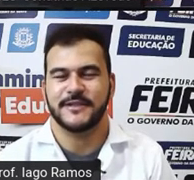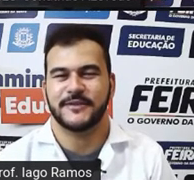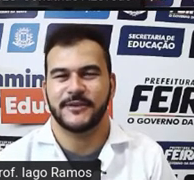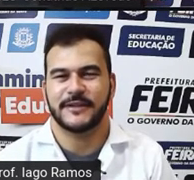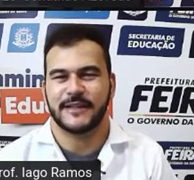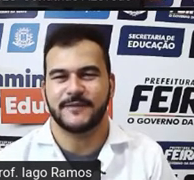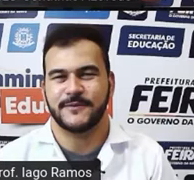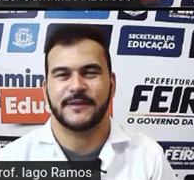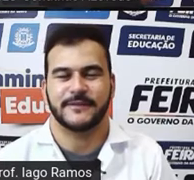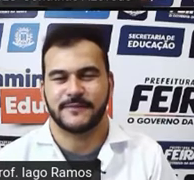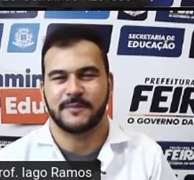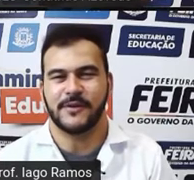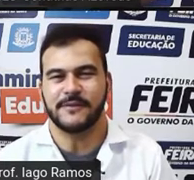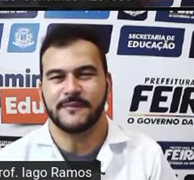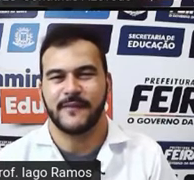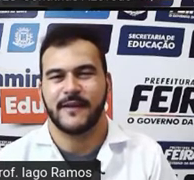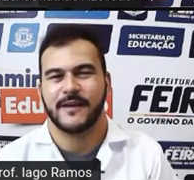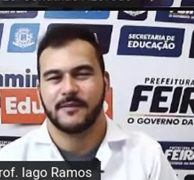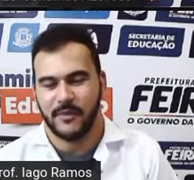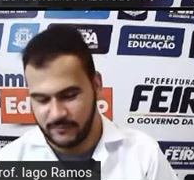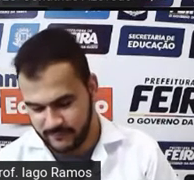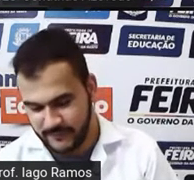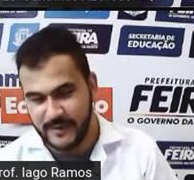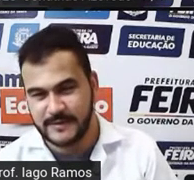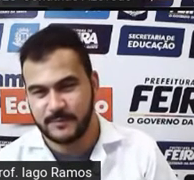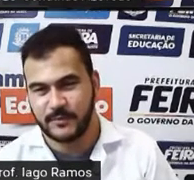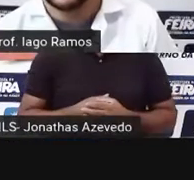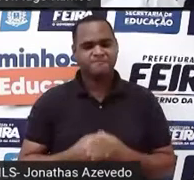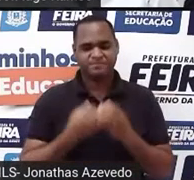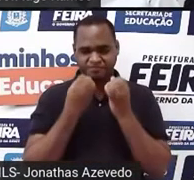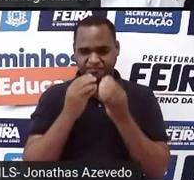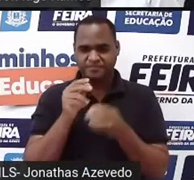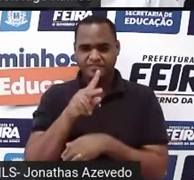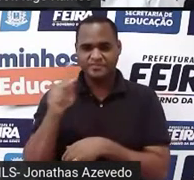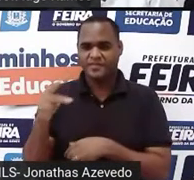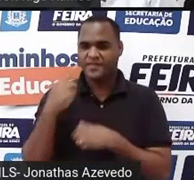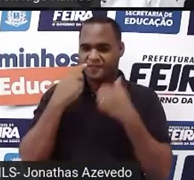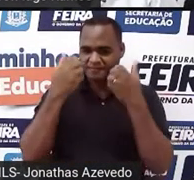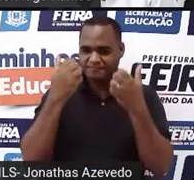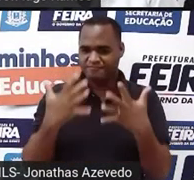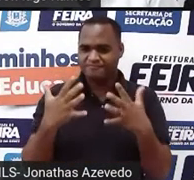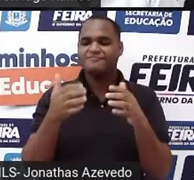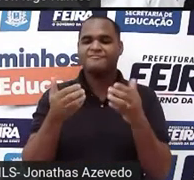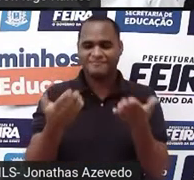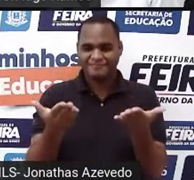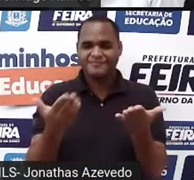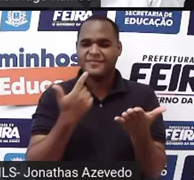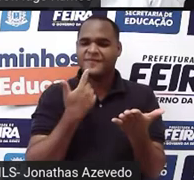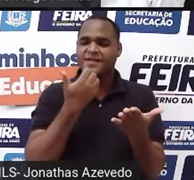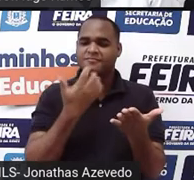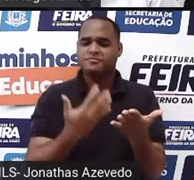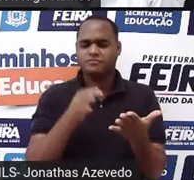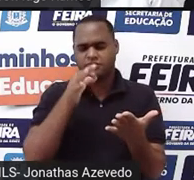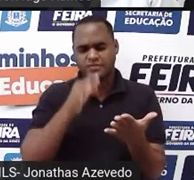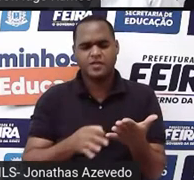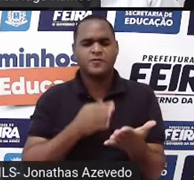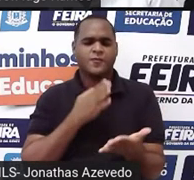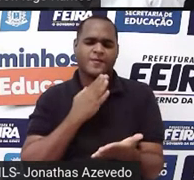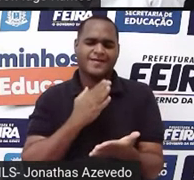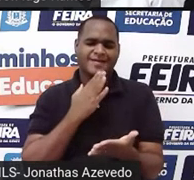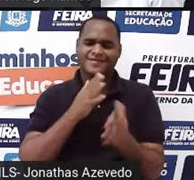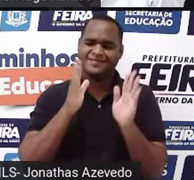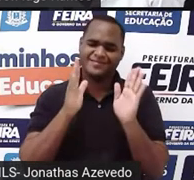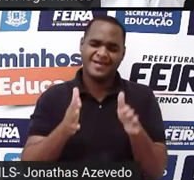de oitavo ano, tá bom? Bom, esse professor que fala, certamente você já deve conhecer,